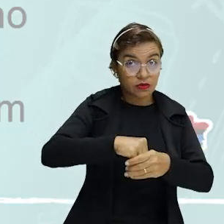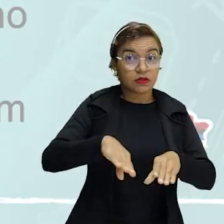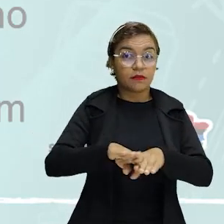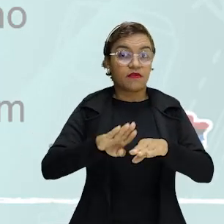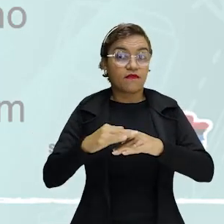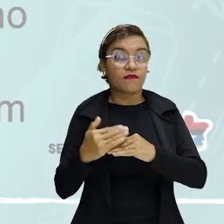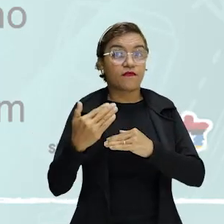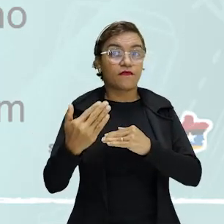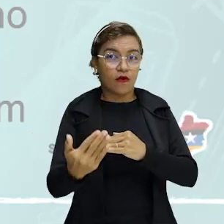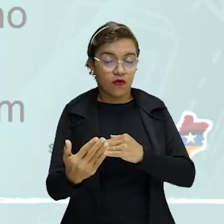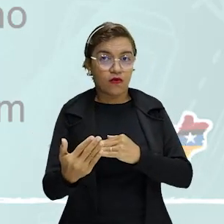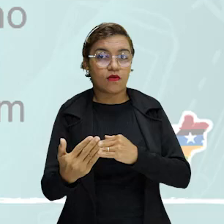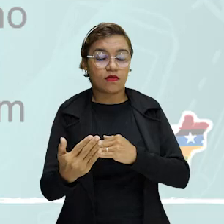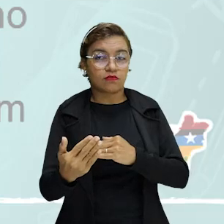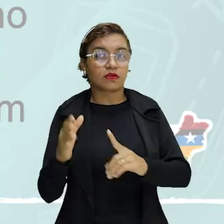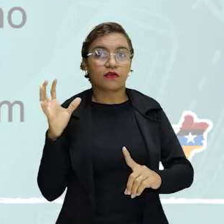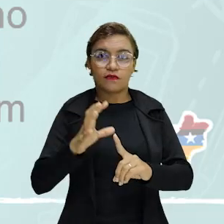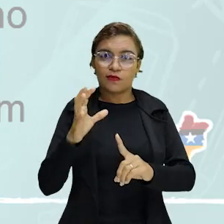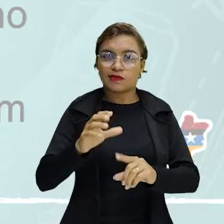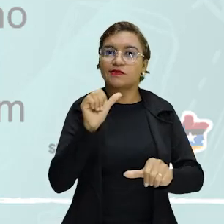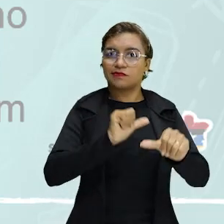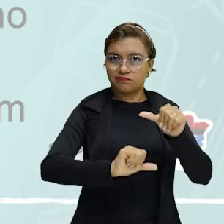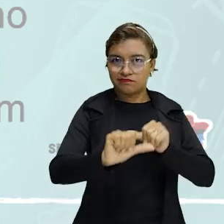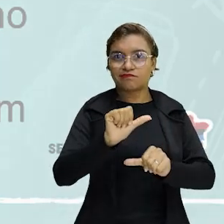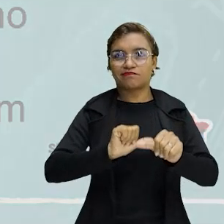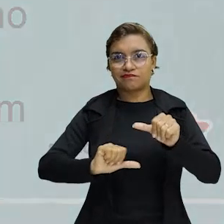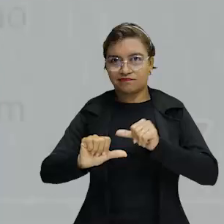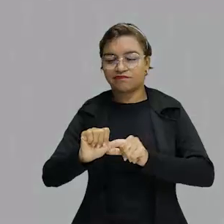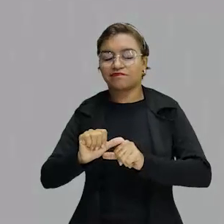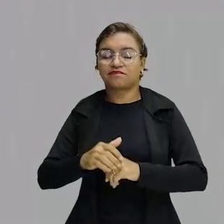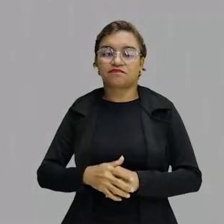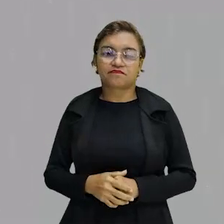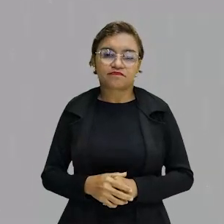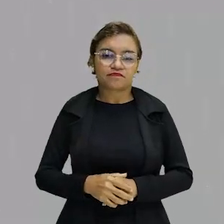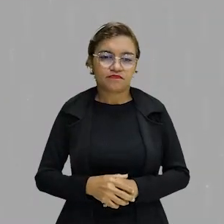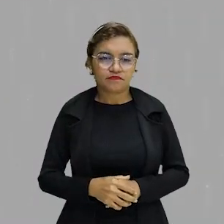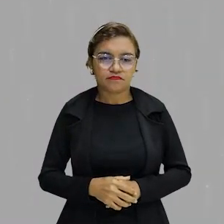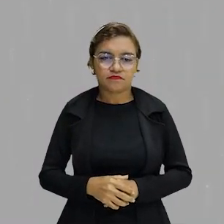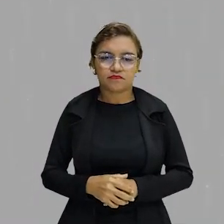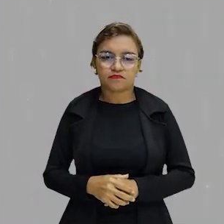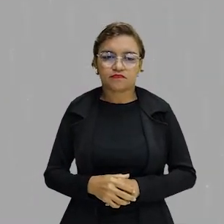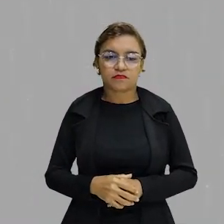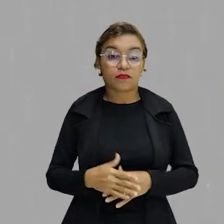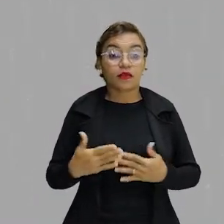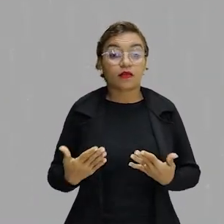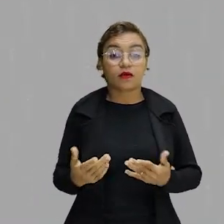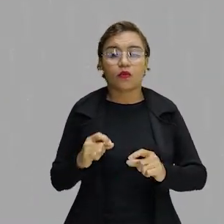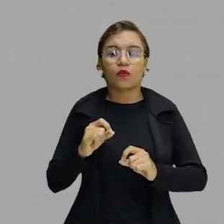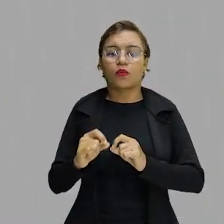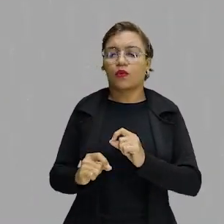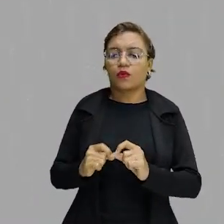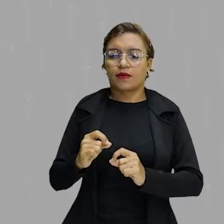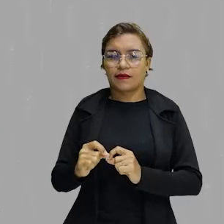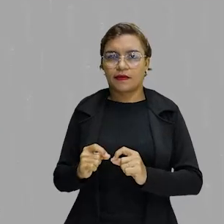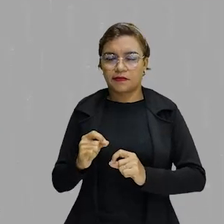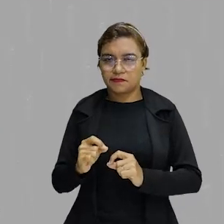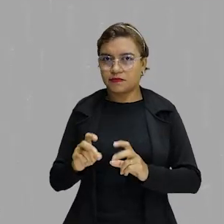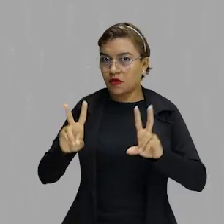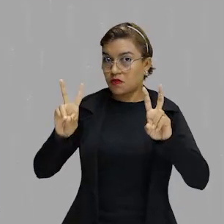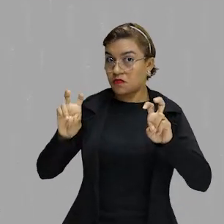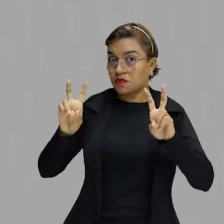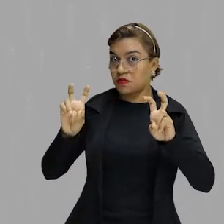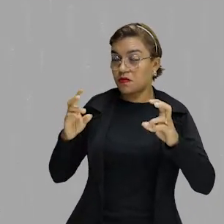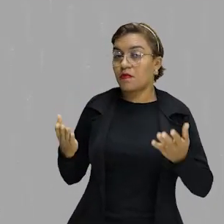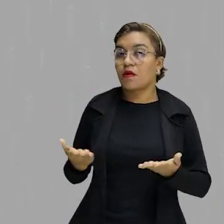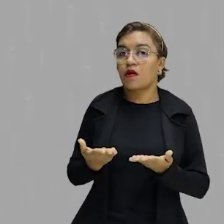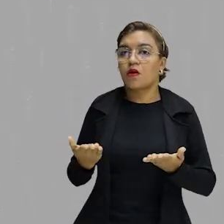contribuem para essa modificação, né, da nossa superfície. E aí o que nos importa hoje, né, a nossa temática de aula,